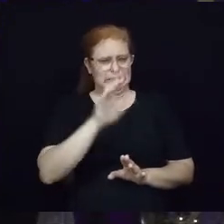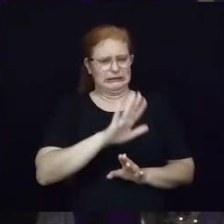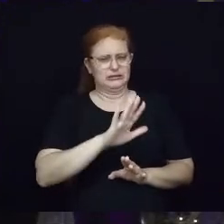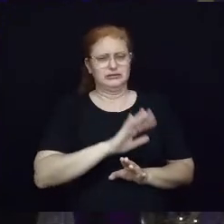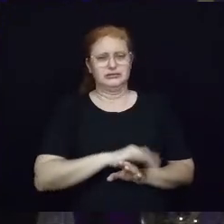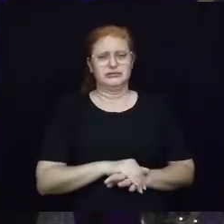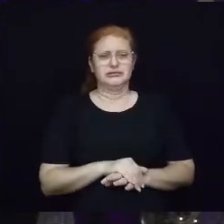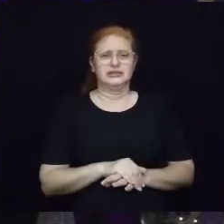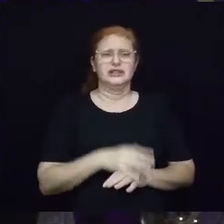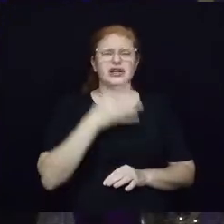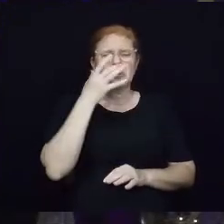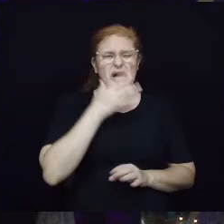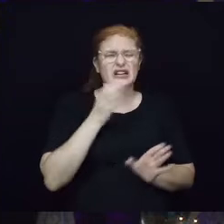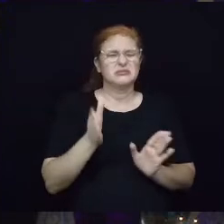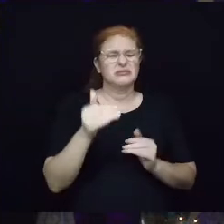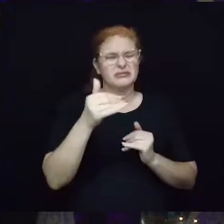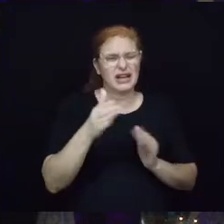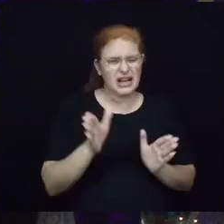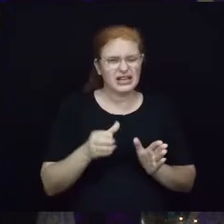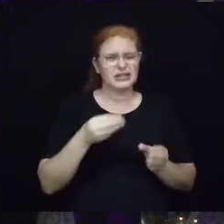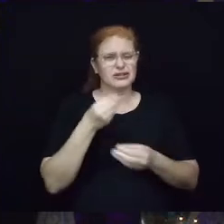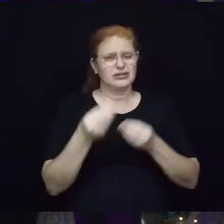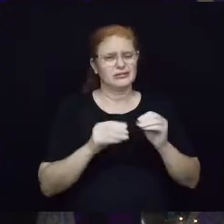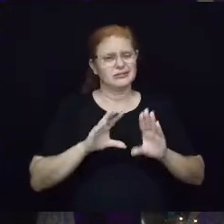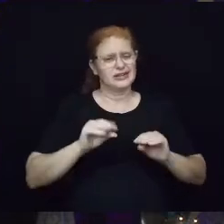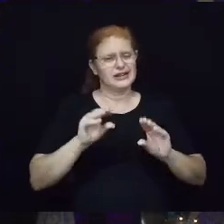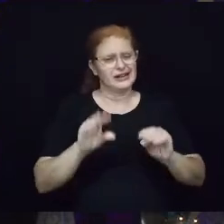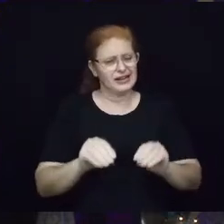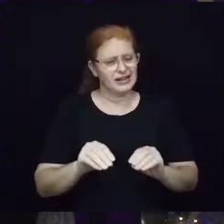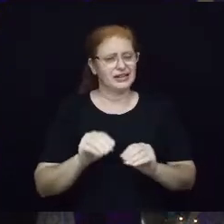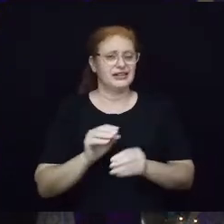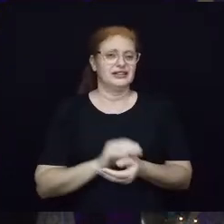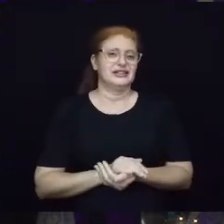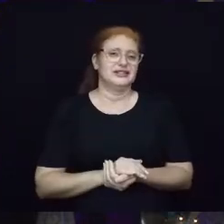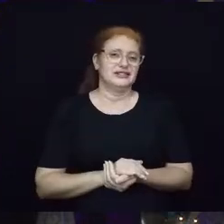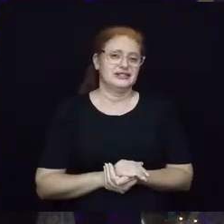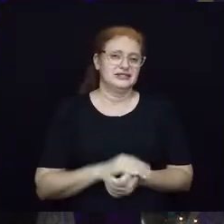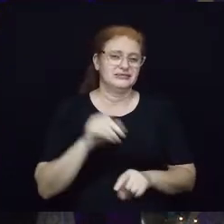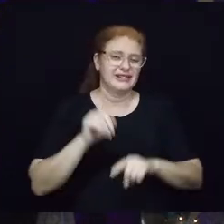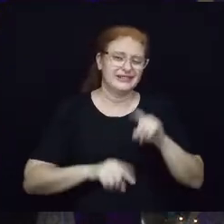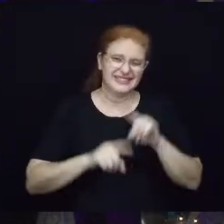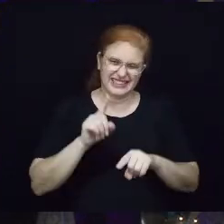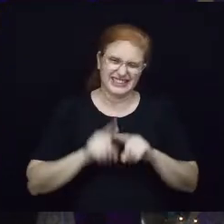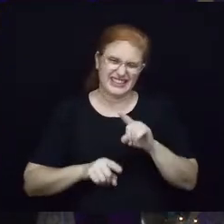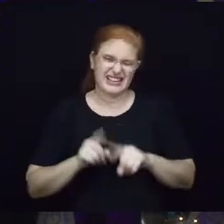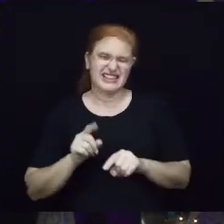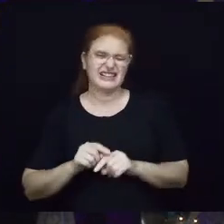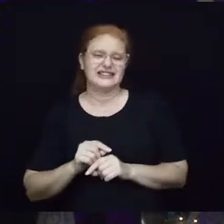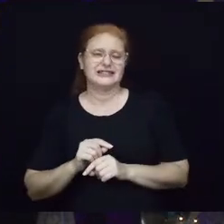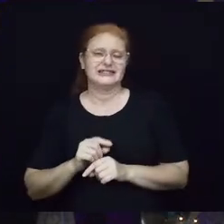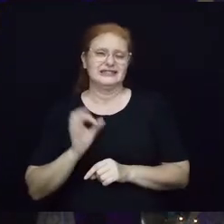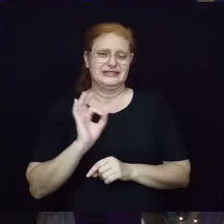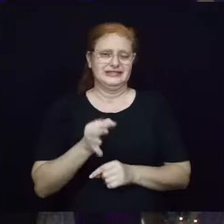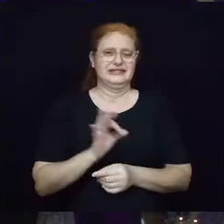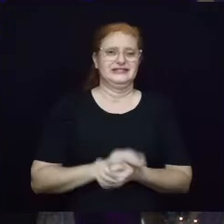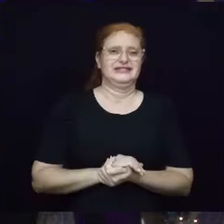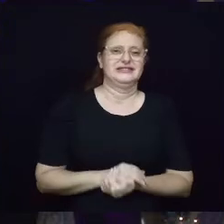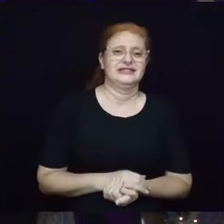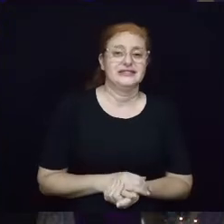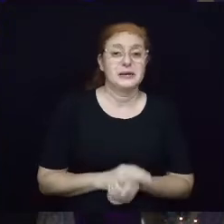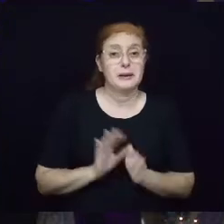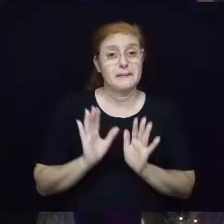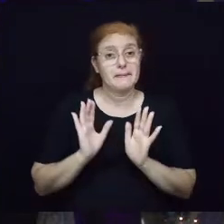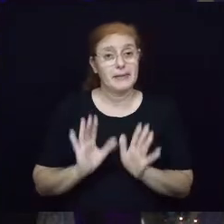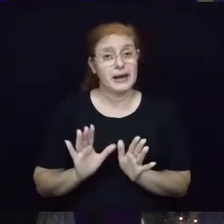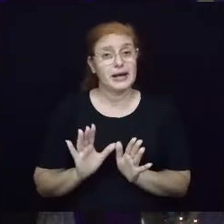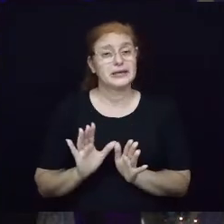Eu acho que é muito das caixas, da manipulação das caixas, de ter as dobradiças, não chega a ser engrenagem, mas é